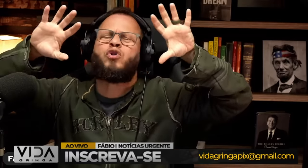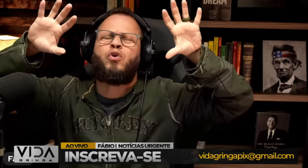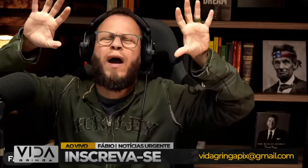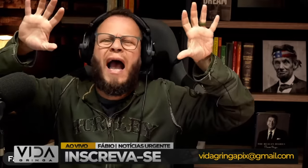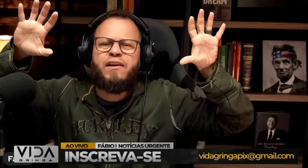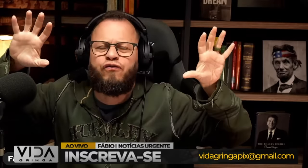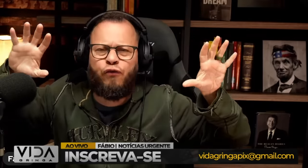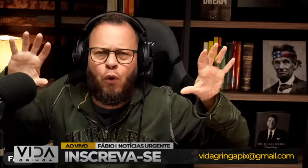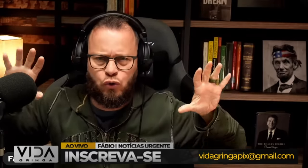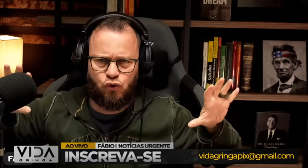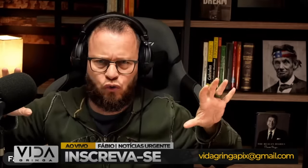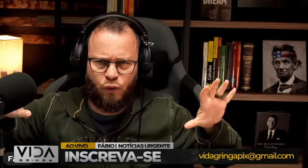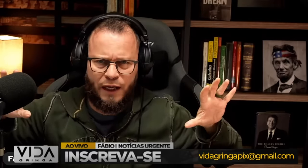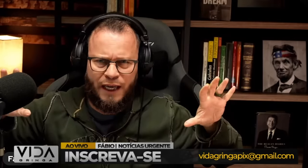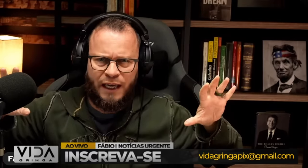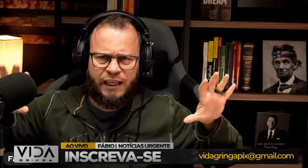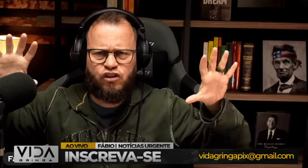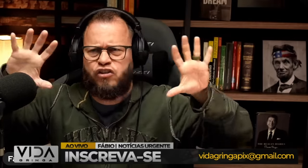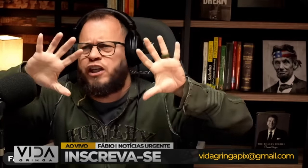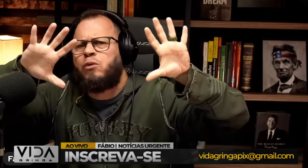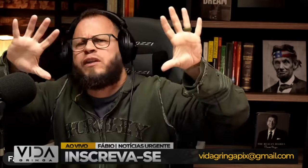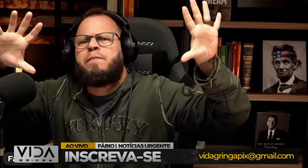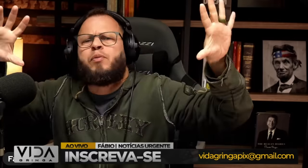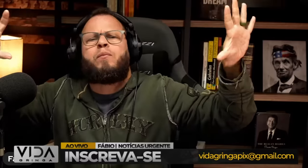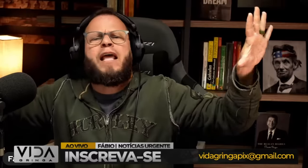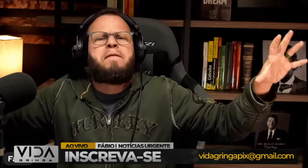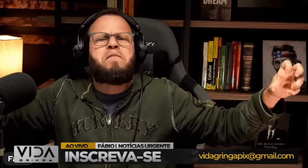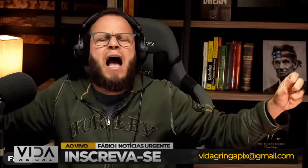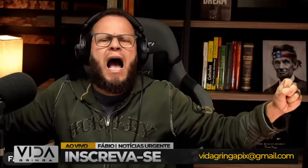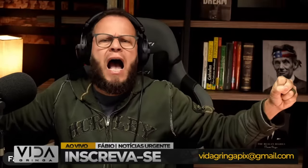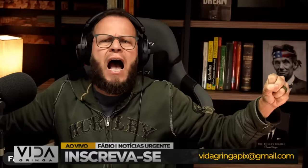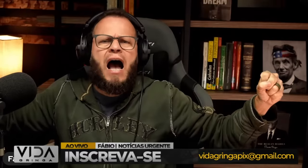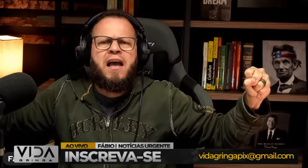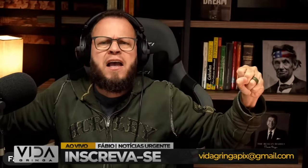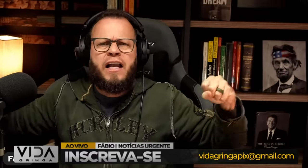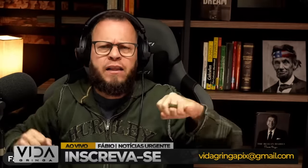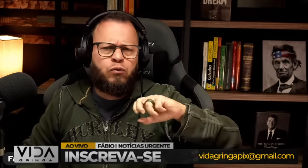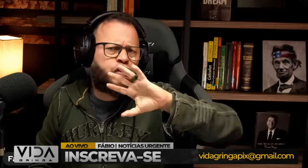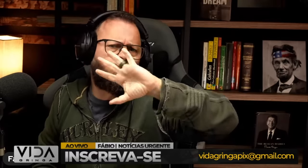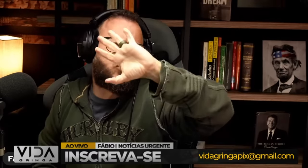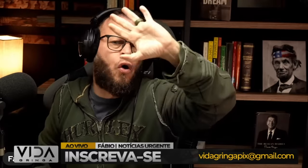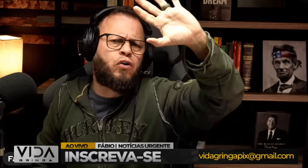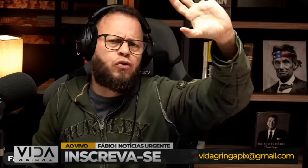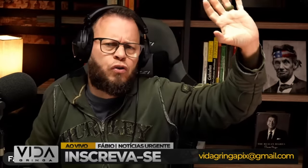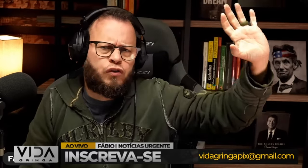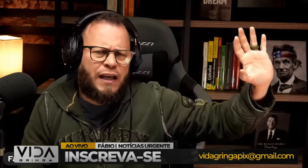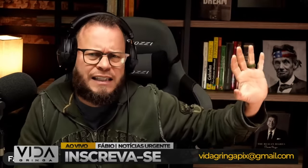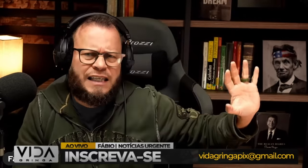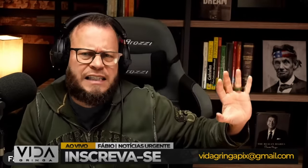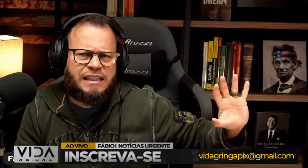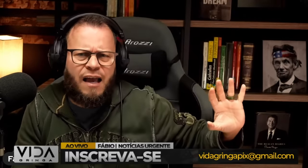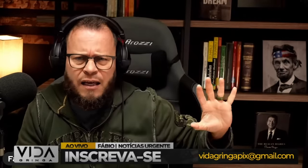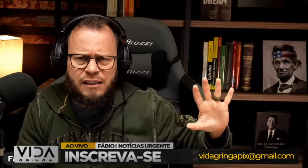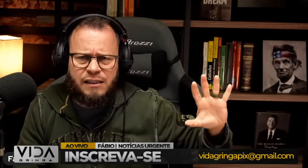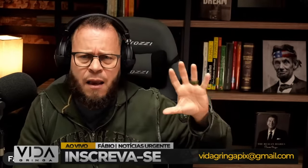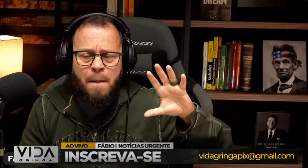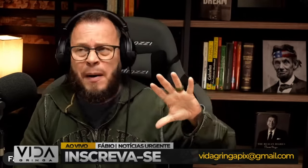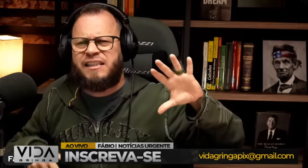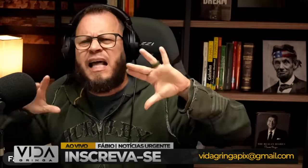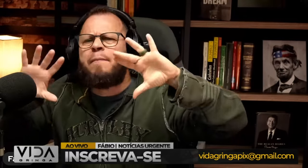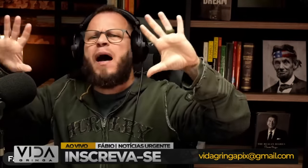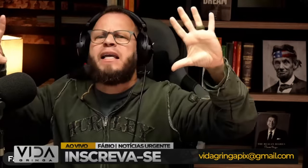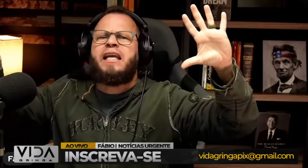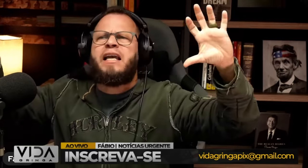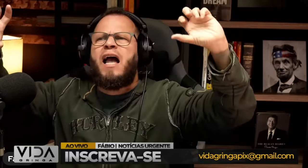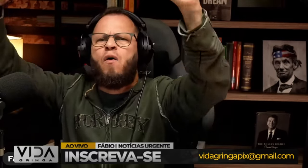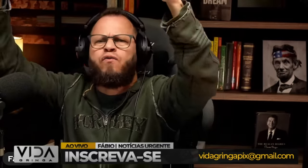todo raivoso e disse que não tem problema que não são todos os fascistas mas